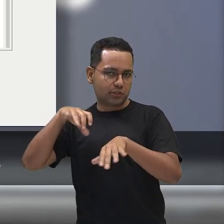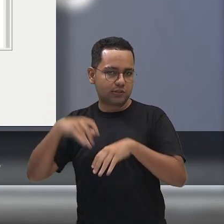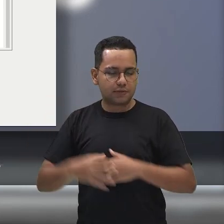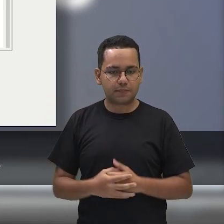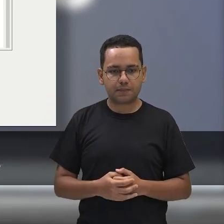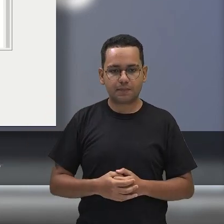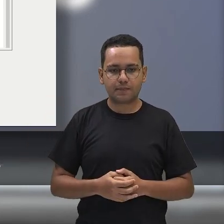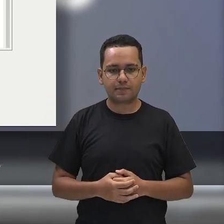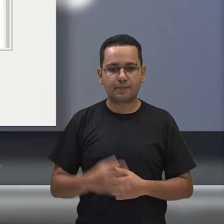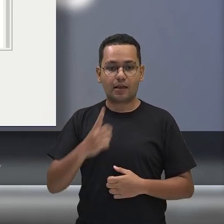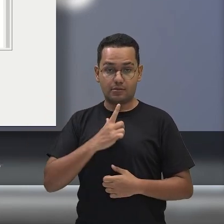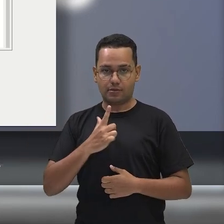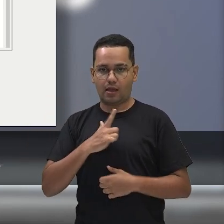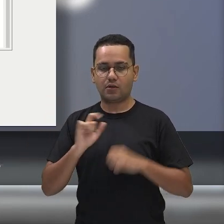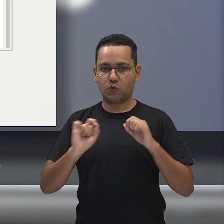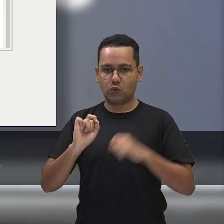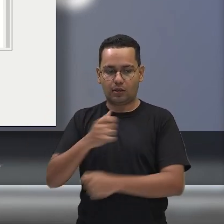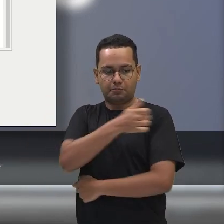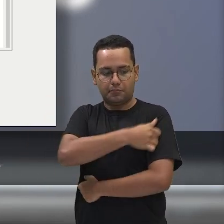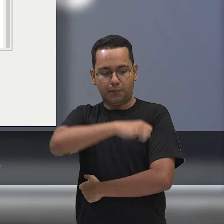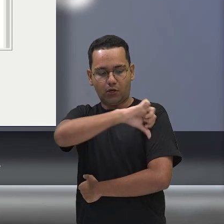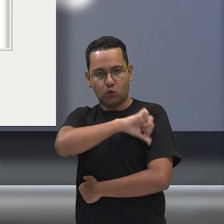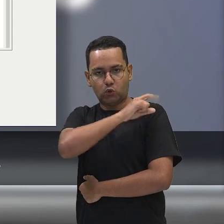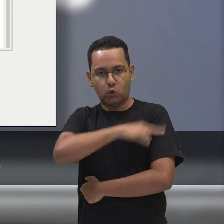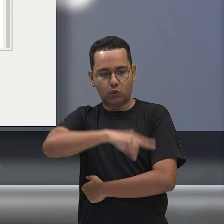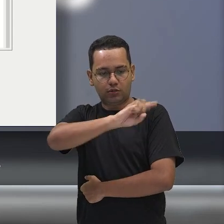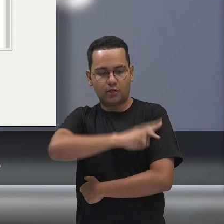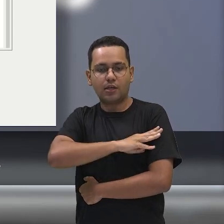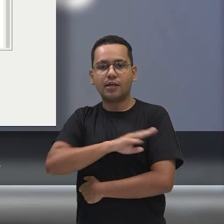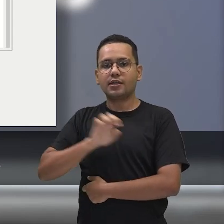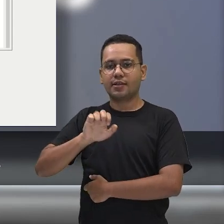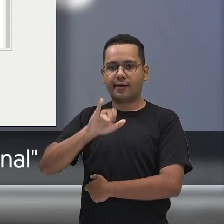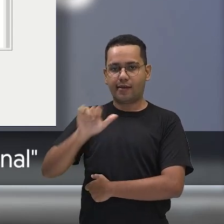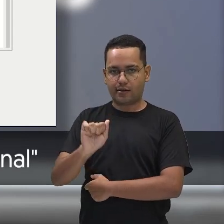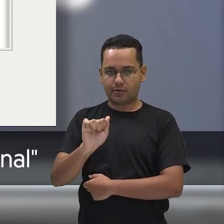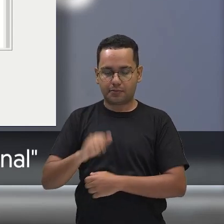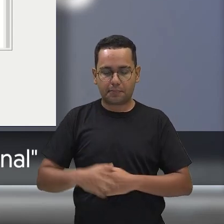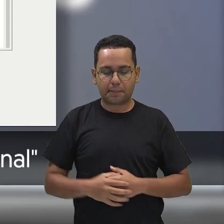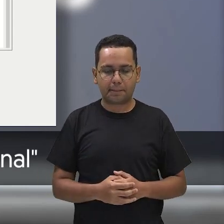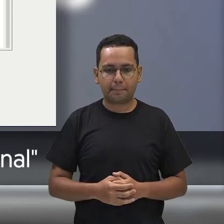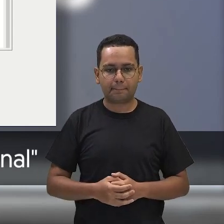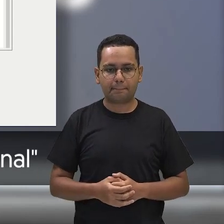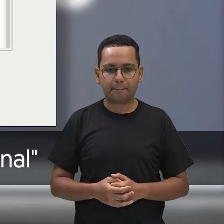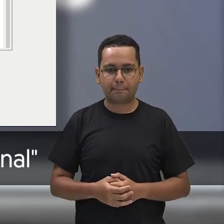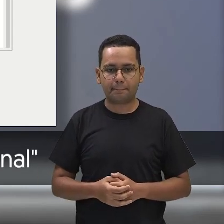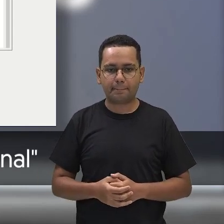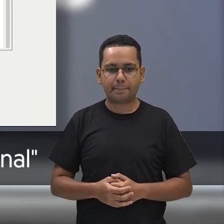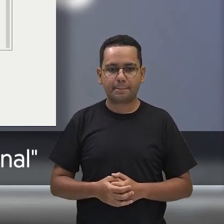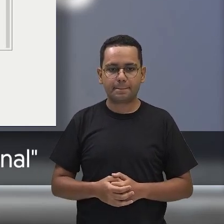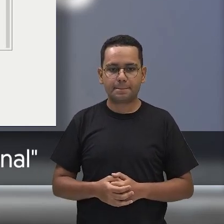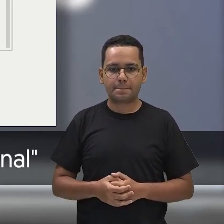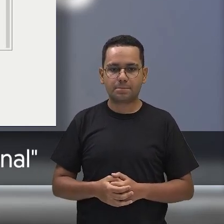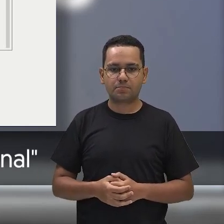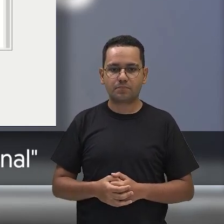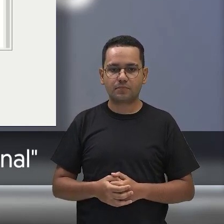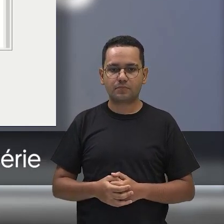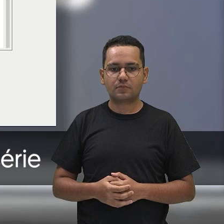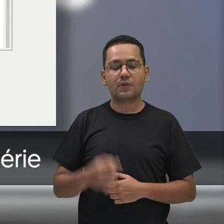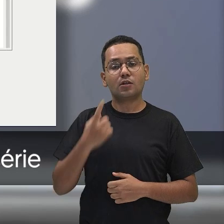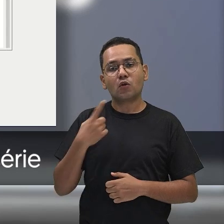os níveis fundamental, médio e EJA. Você pode filtrar essa busca no campo Nome do